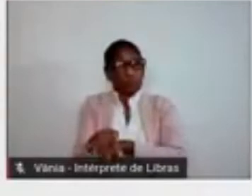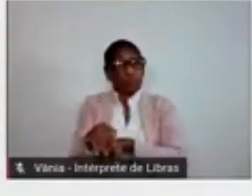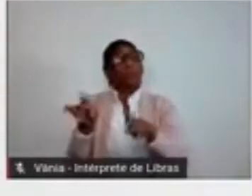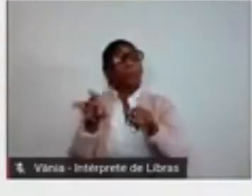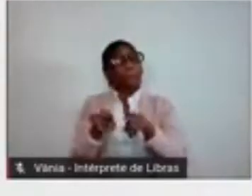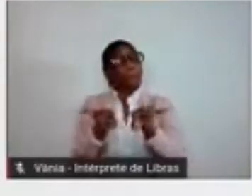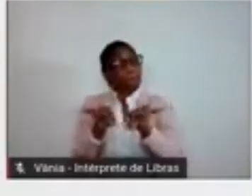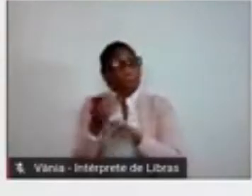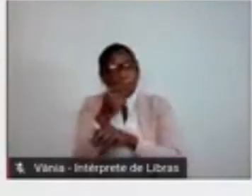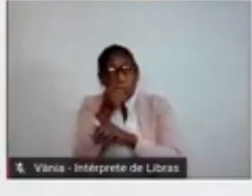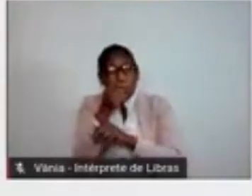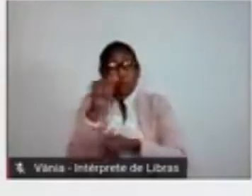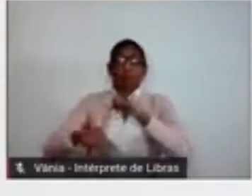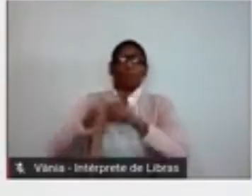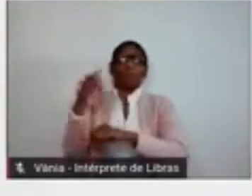está em fase de